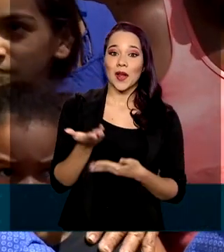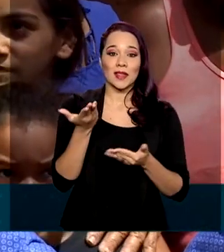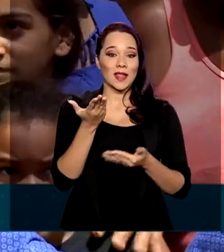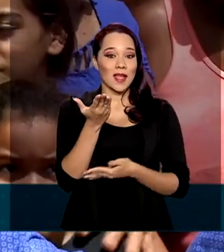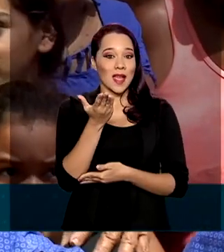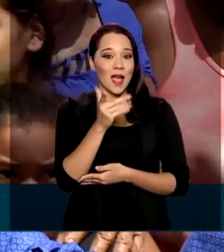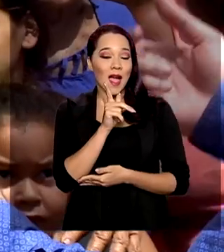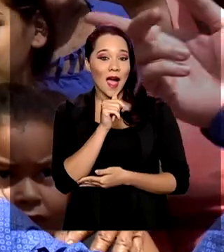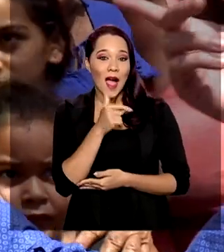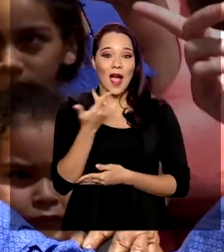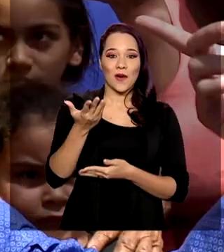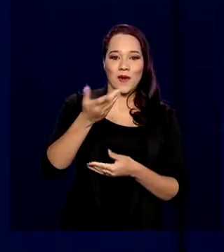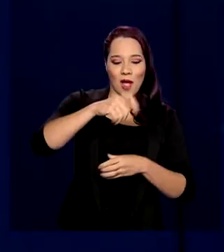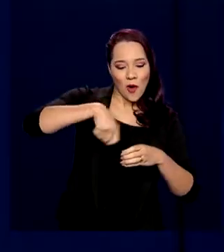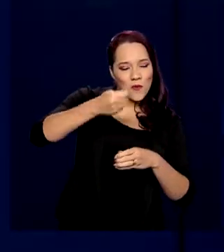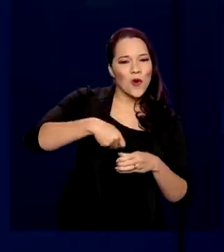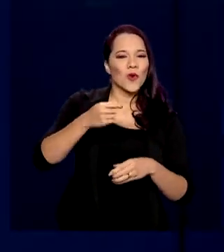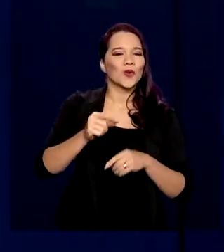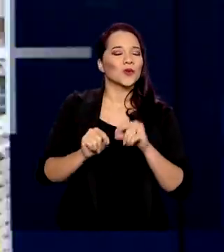que o senhor precisar, que aí tem.